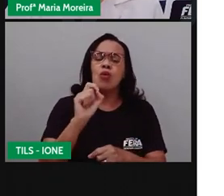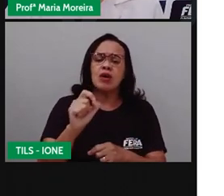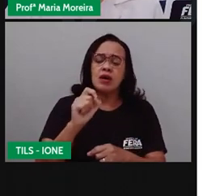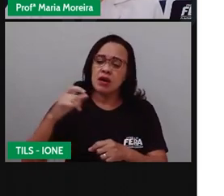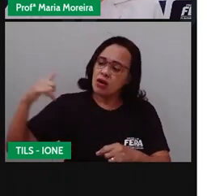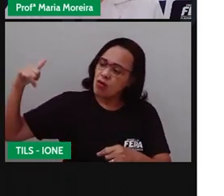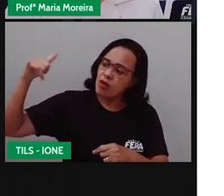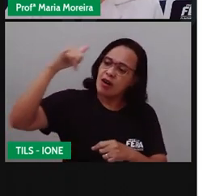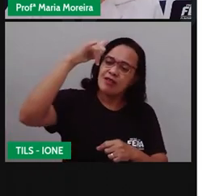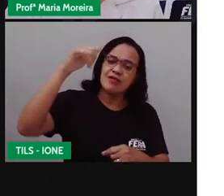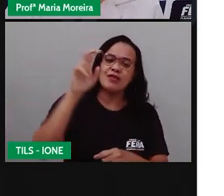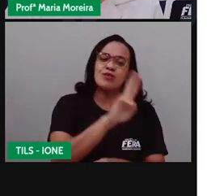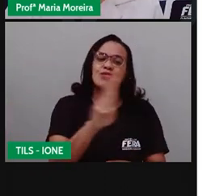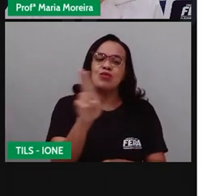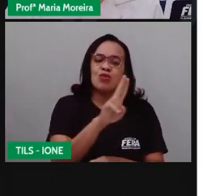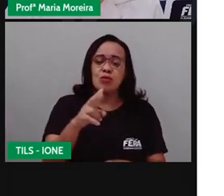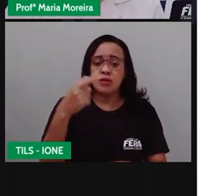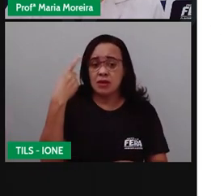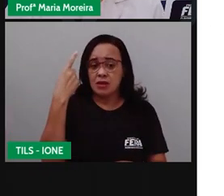14 bis.